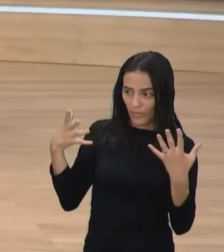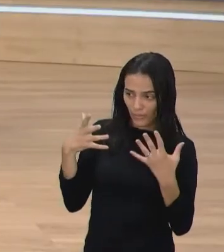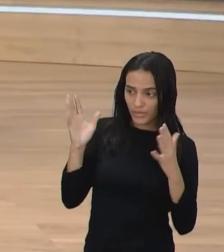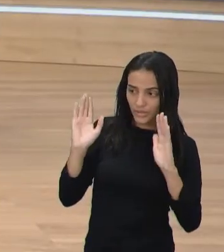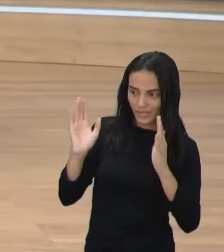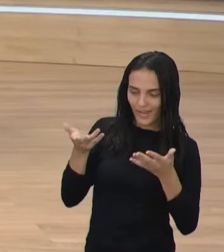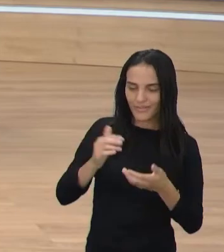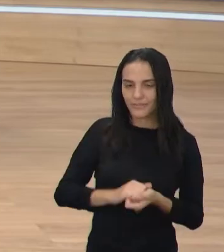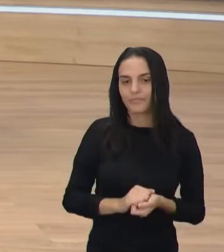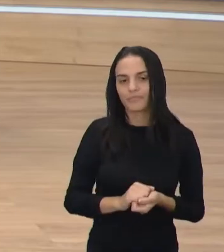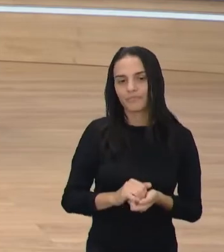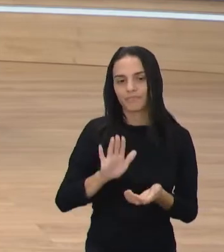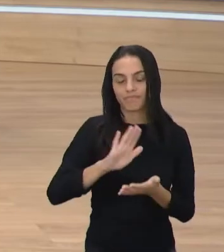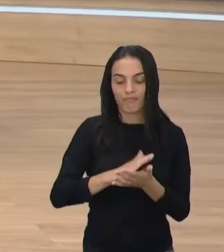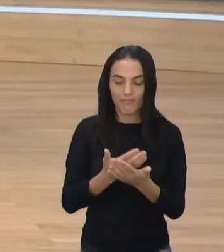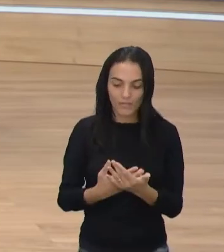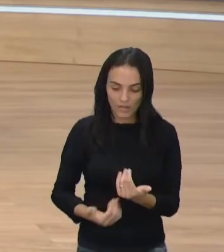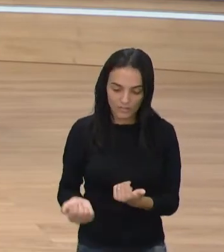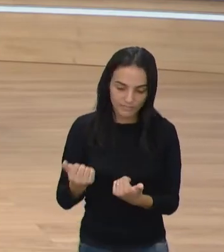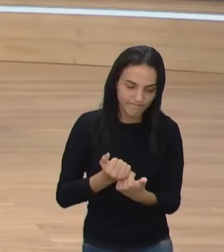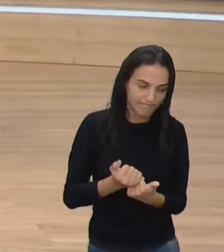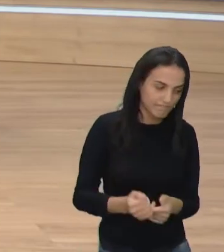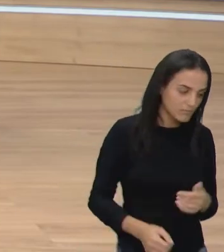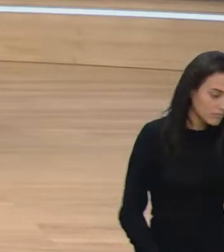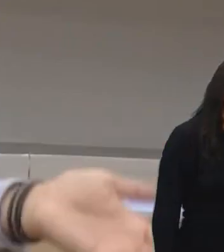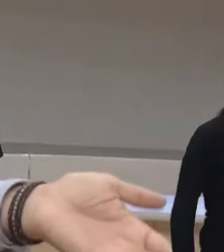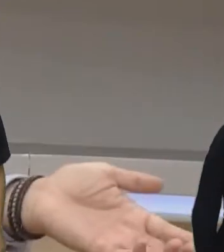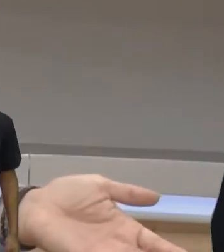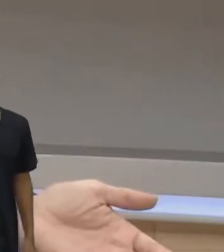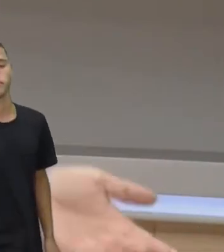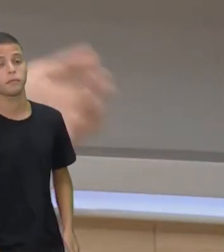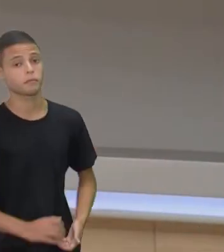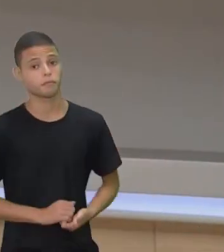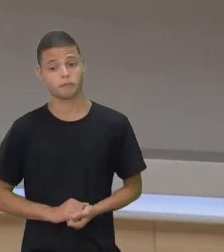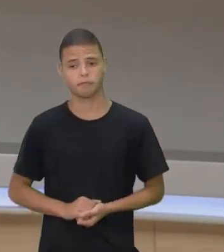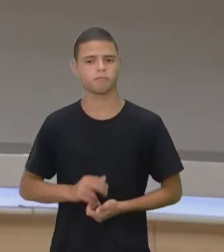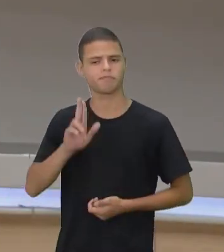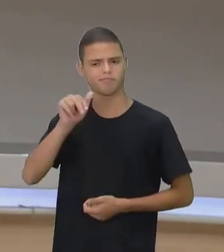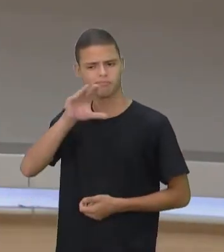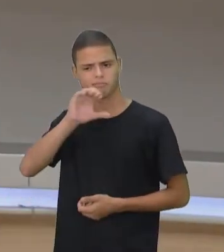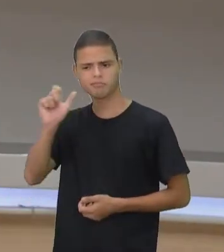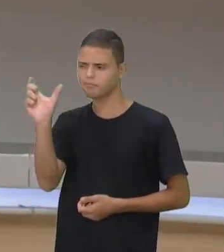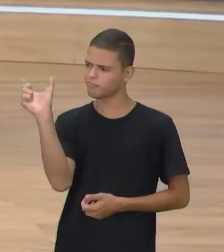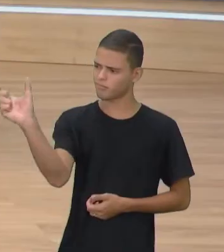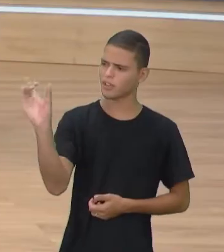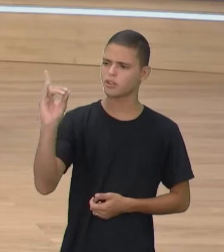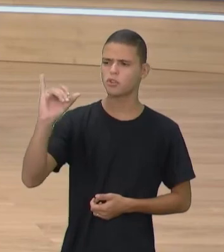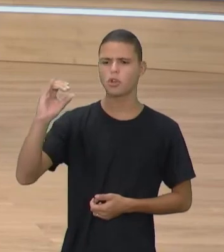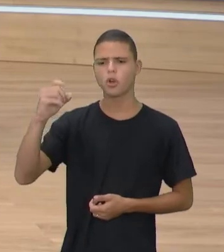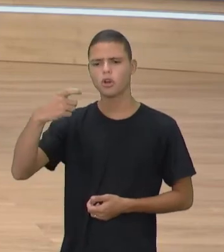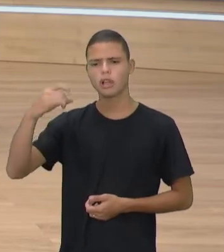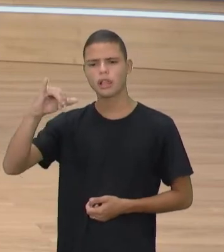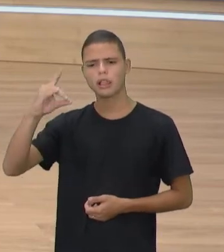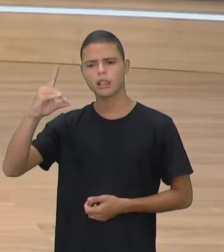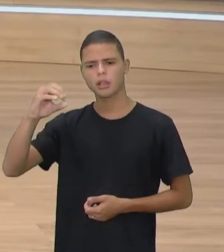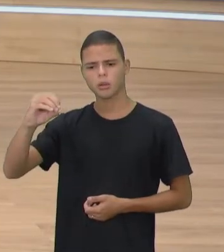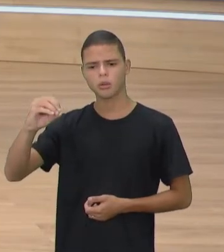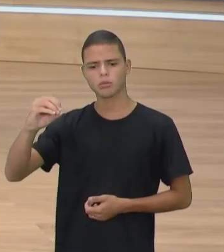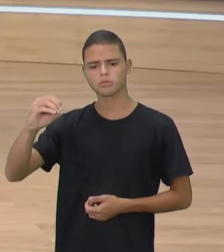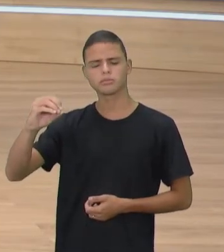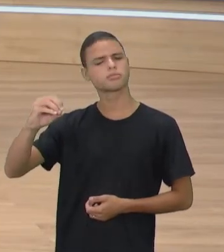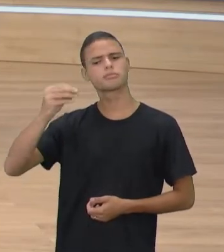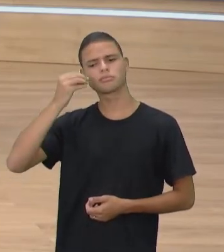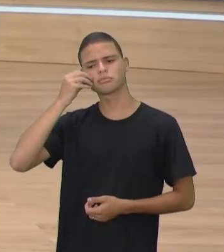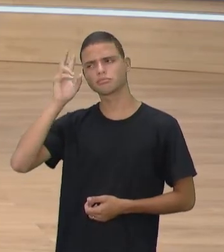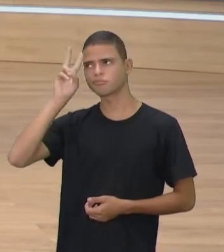porque é por causa do H2O. Agora, dióxido de hidrogênio, esse é o para nome mim, aqui químico estou da água. tentando relembrar das minhas aulas